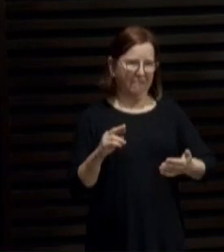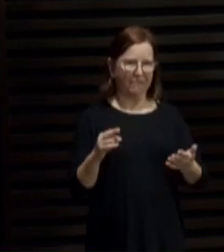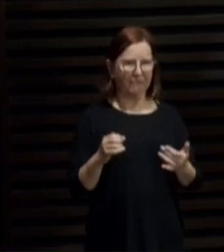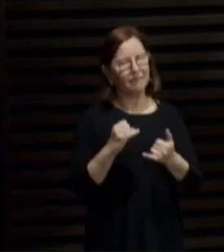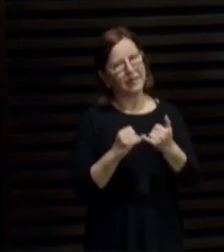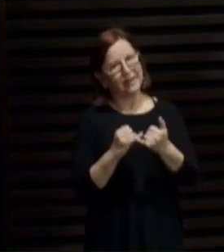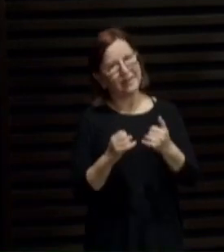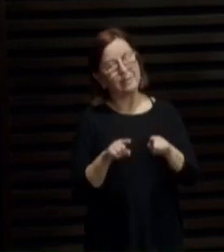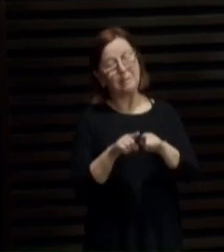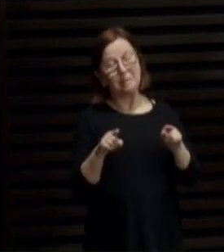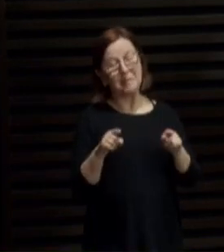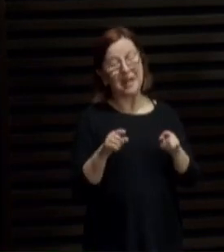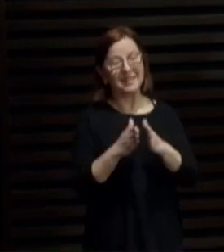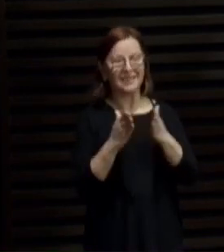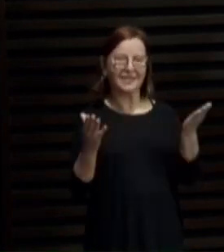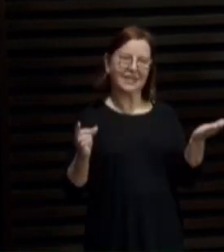Mas é o que a Bíblia ensina.